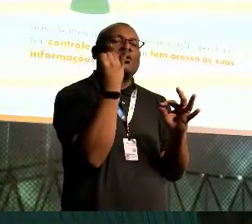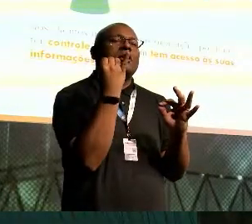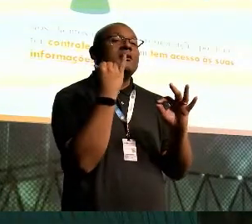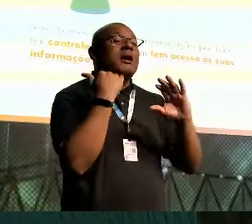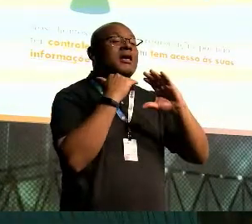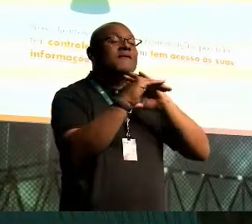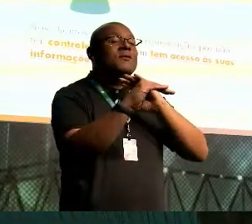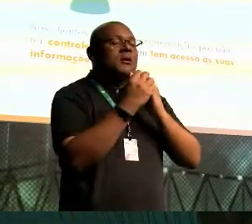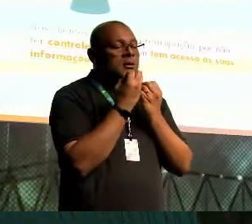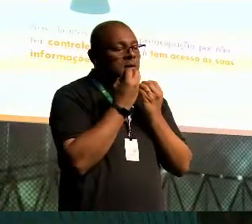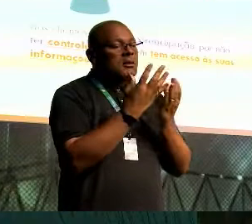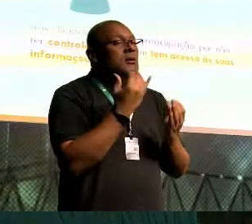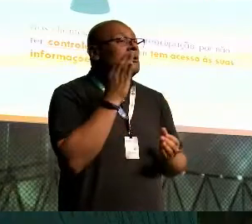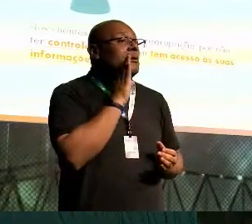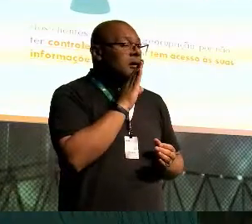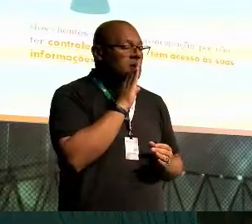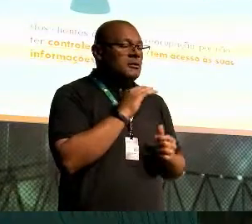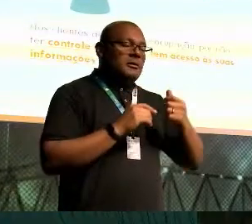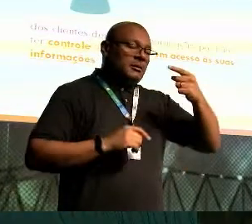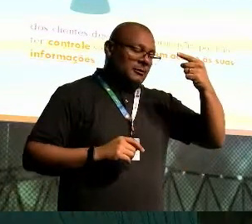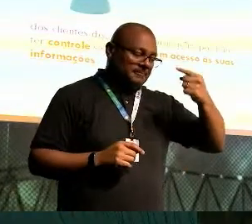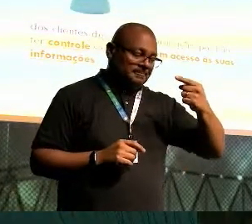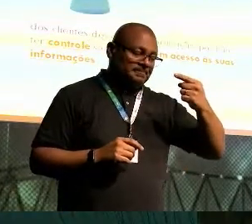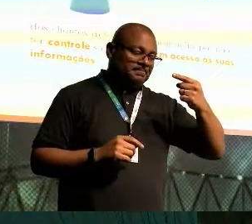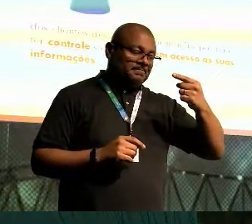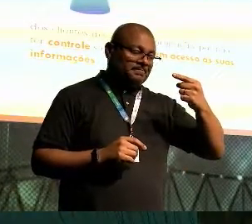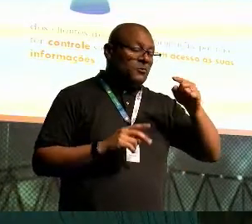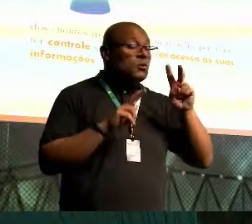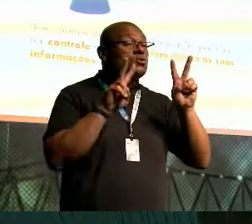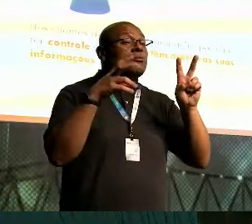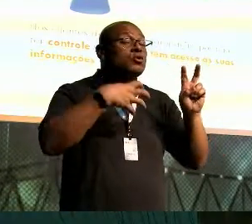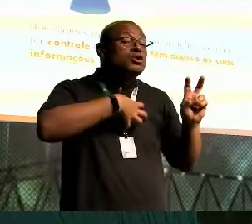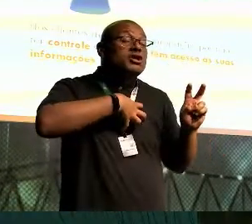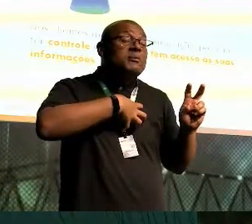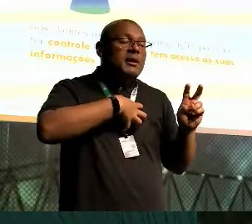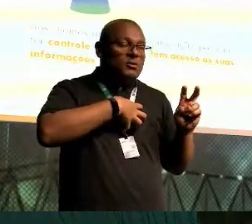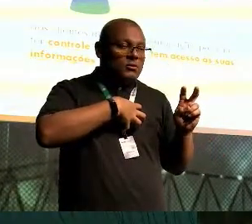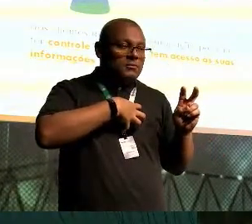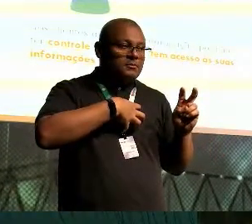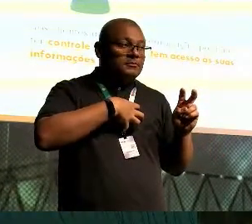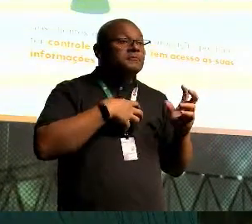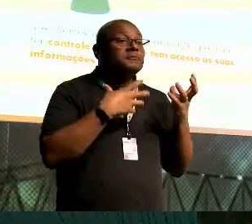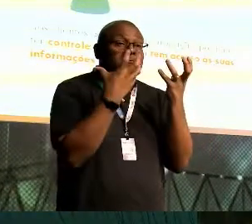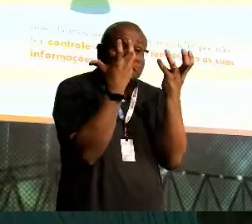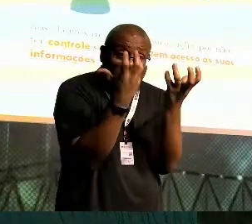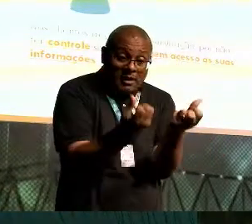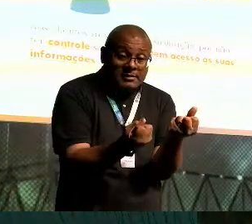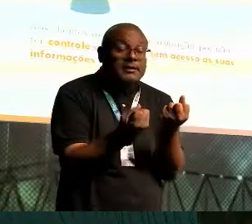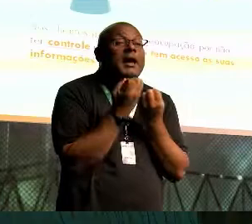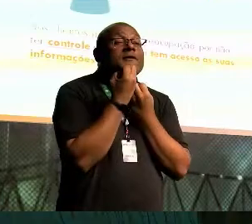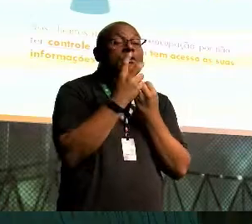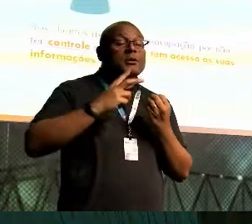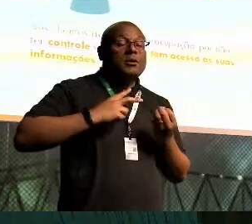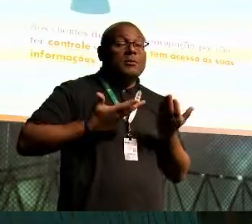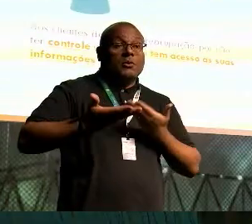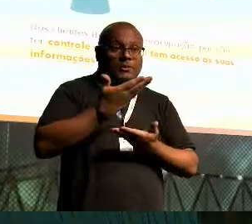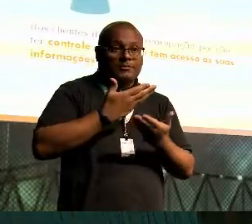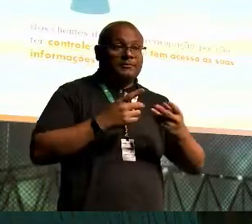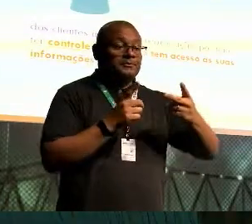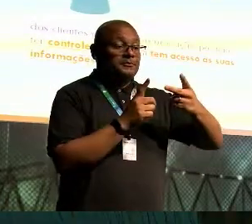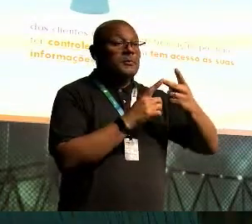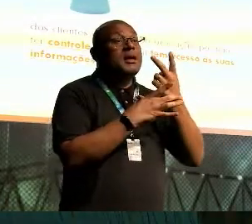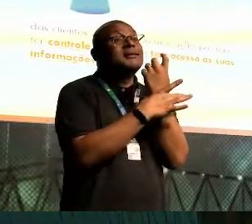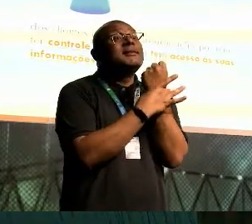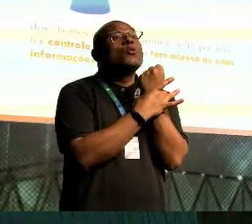Legal. Então, essa é a parte do sentimento em relação a querer compartilhar. Também tem a parte de se sentir